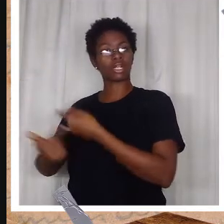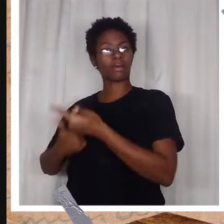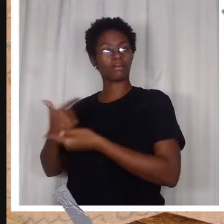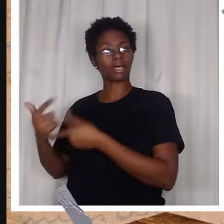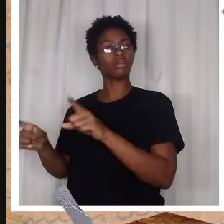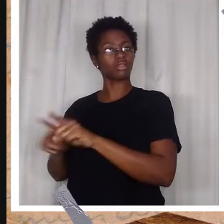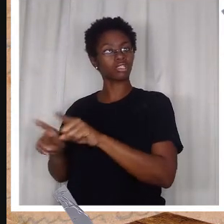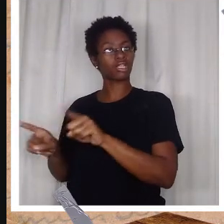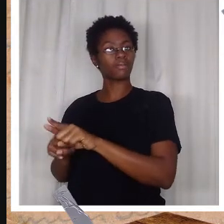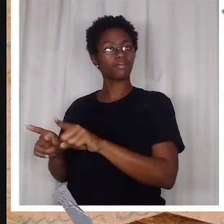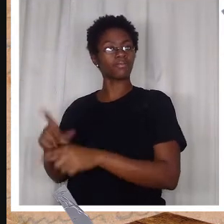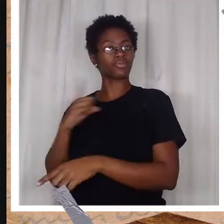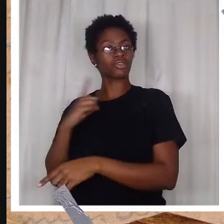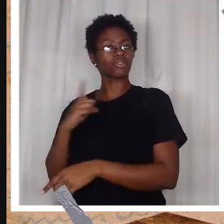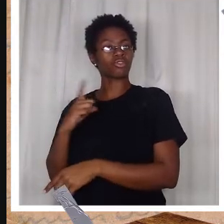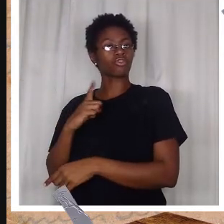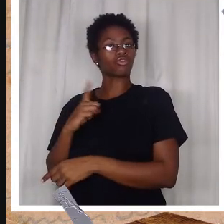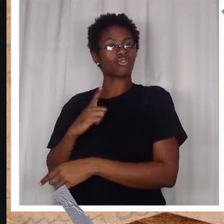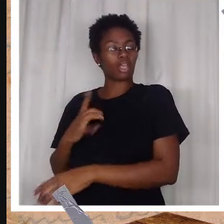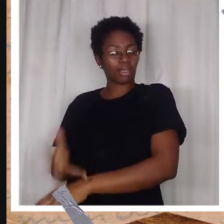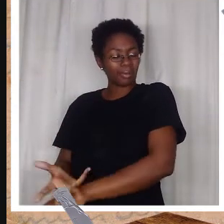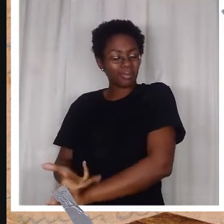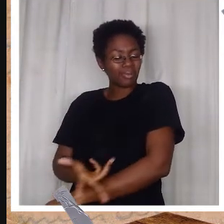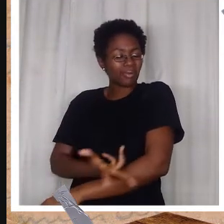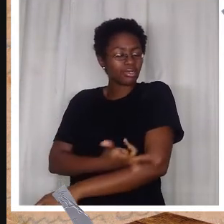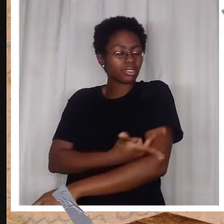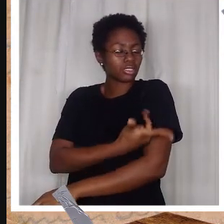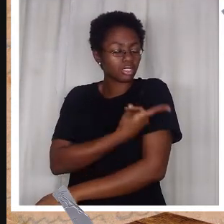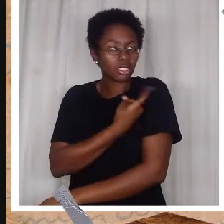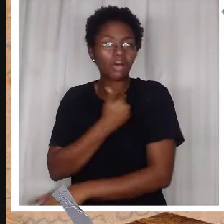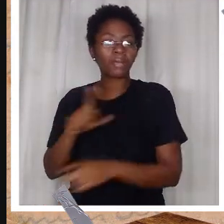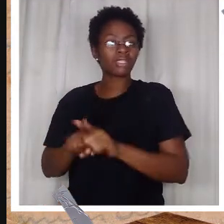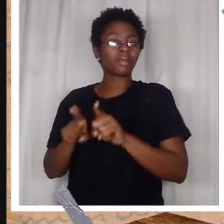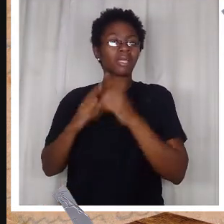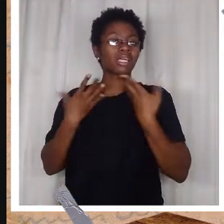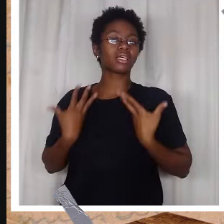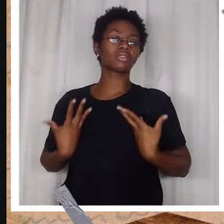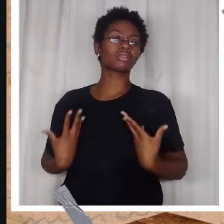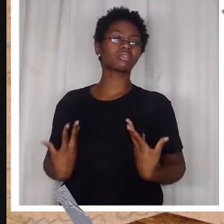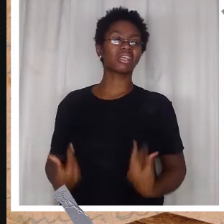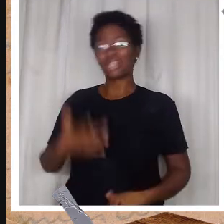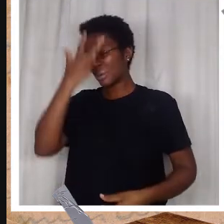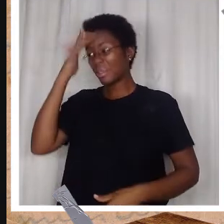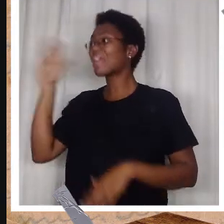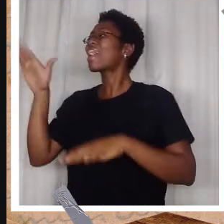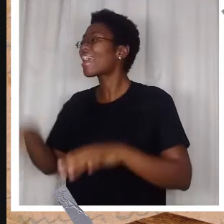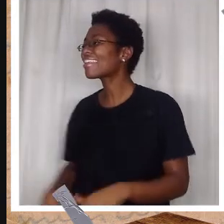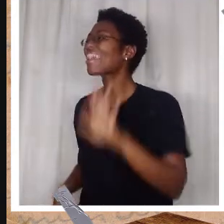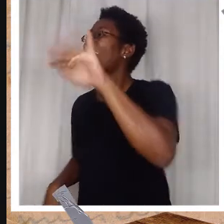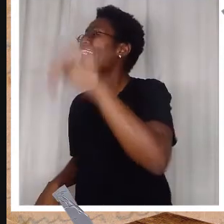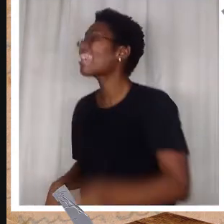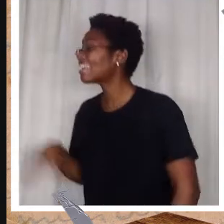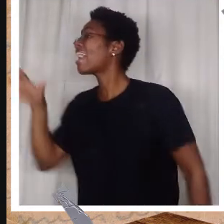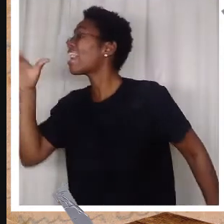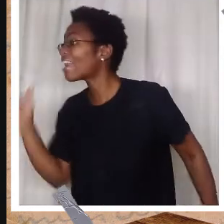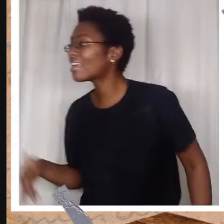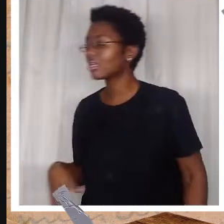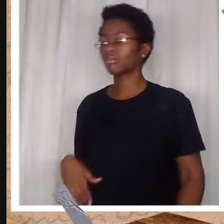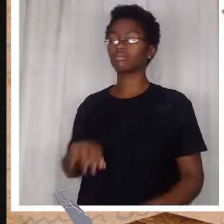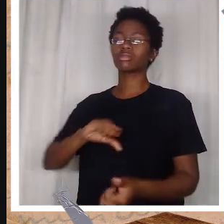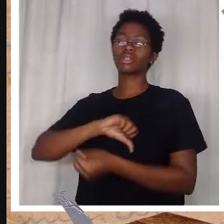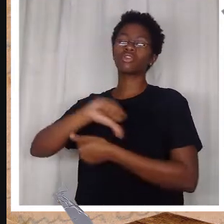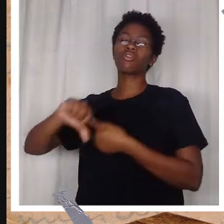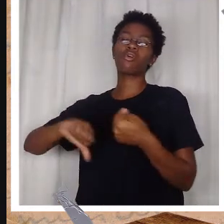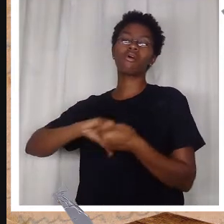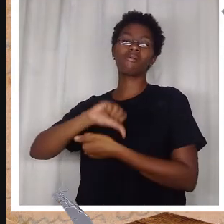prejuízos, né, emocionais, né, de cansaço mesmo, desse assédio que ela, de repente, se transformou. Então, eu